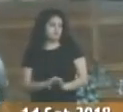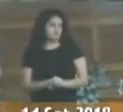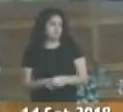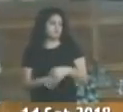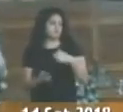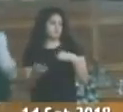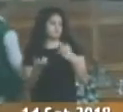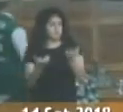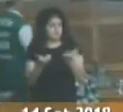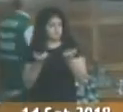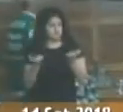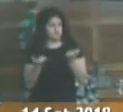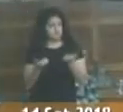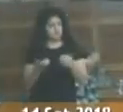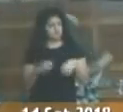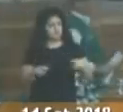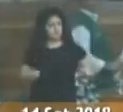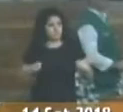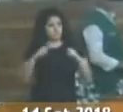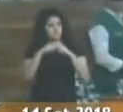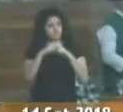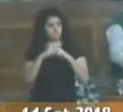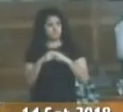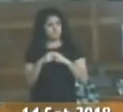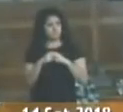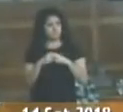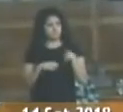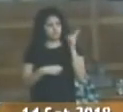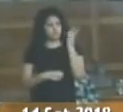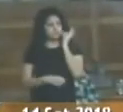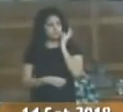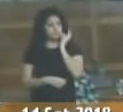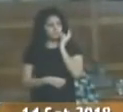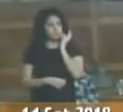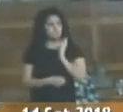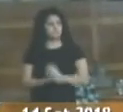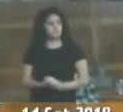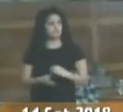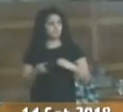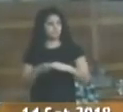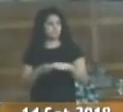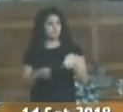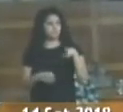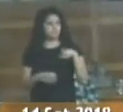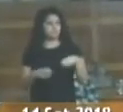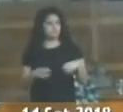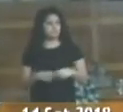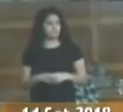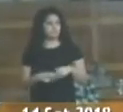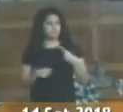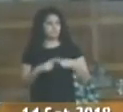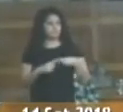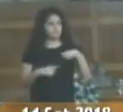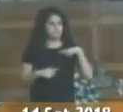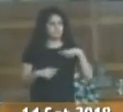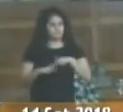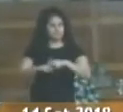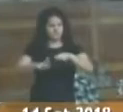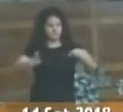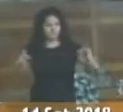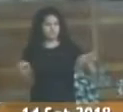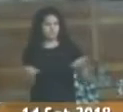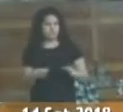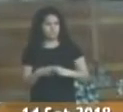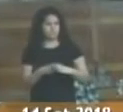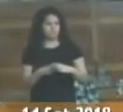Eu gostaria que a Câmara dos vereadores aqui, uma comissão da Câmara, que são várias comissões públicas que uma Câmara